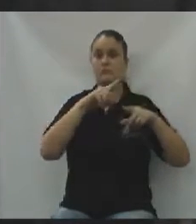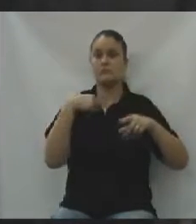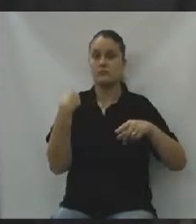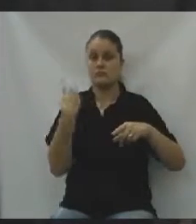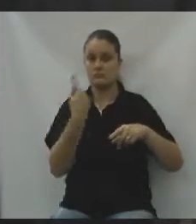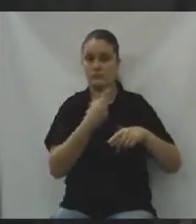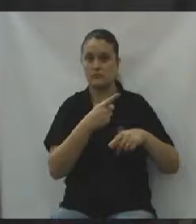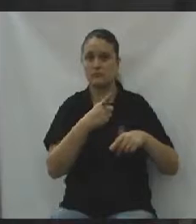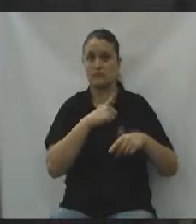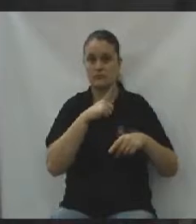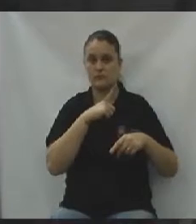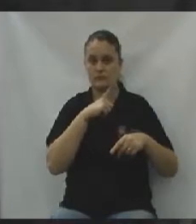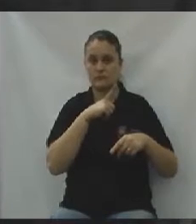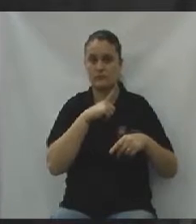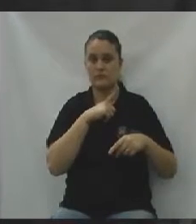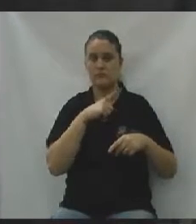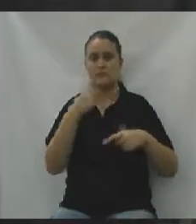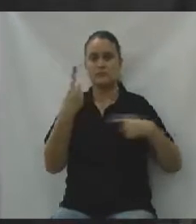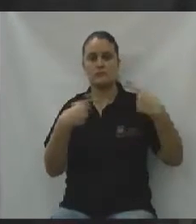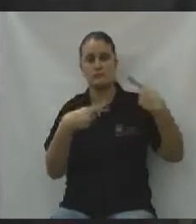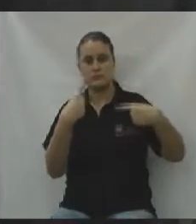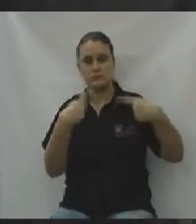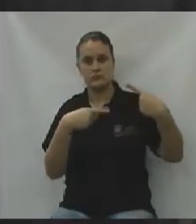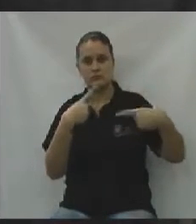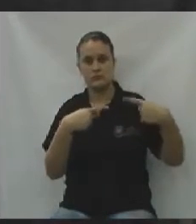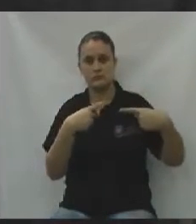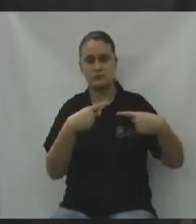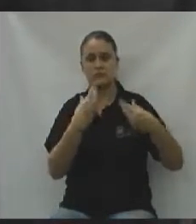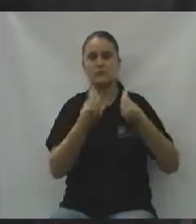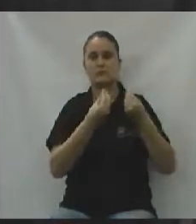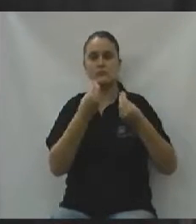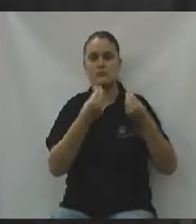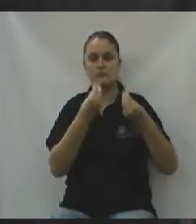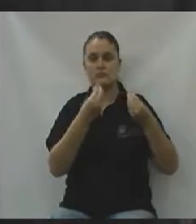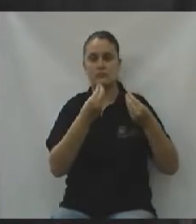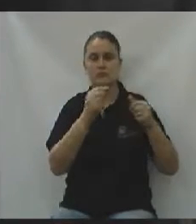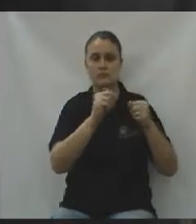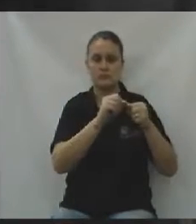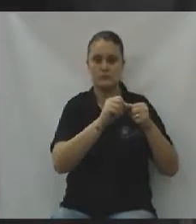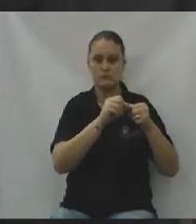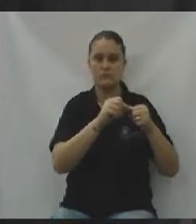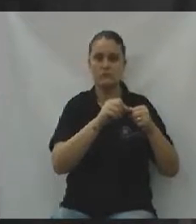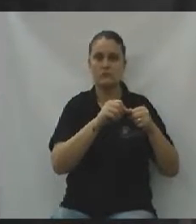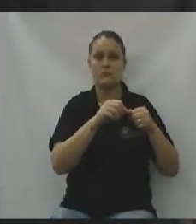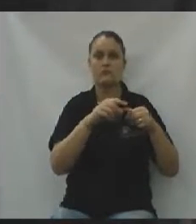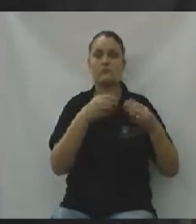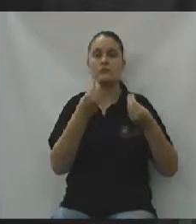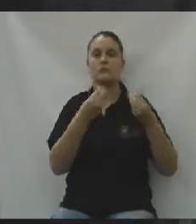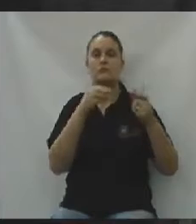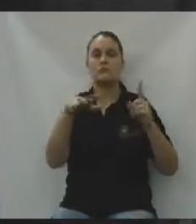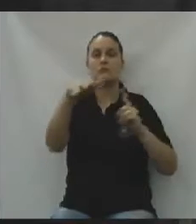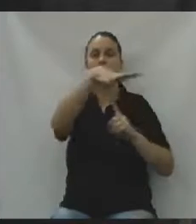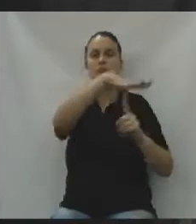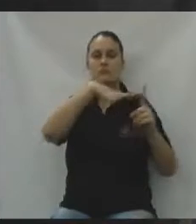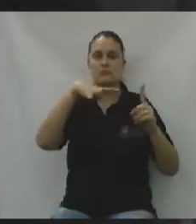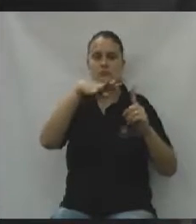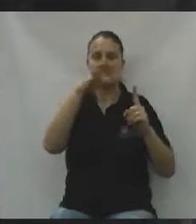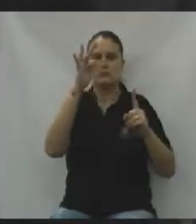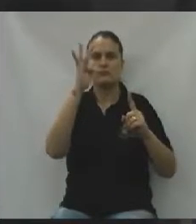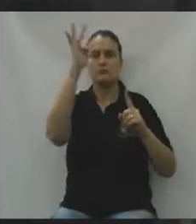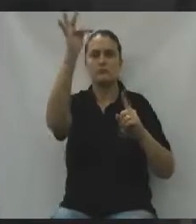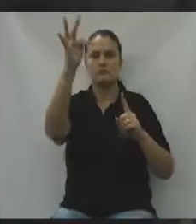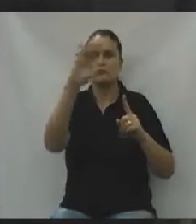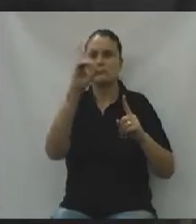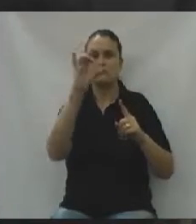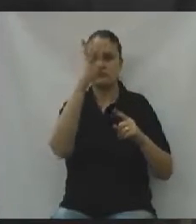Nós estamos discutindo a condição da instalação e qual é o impacto, não